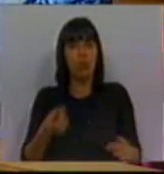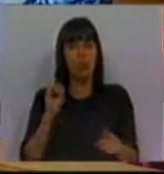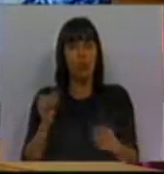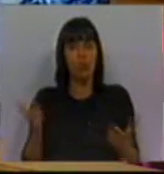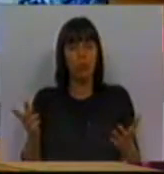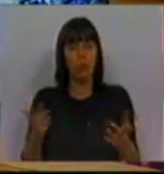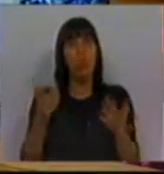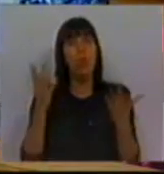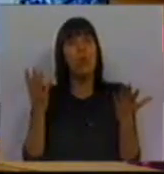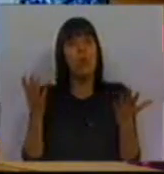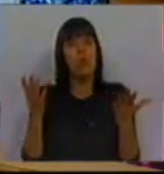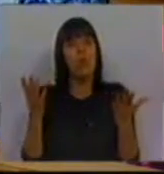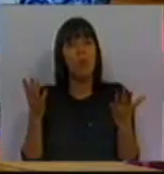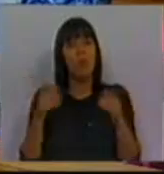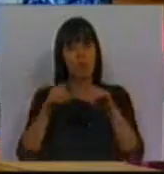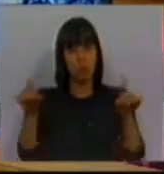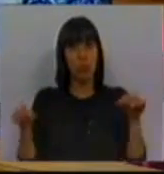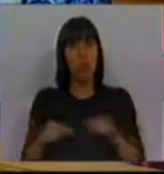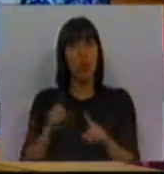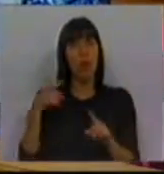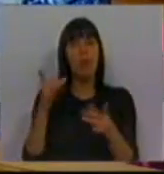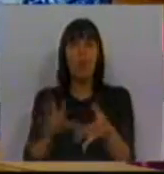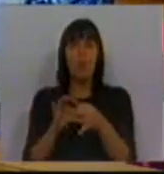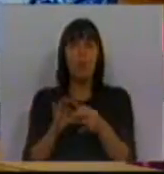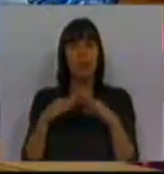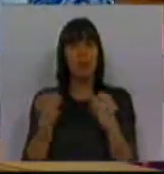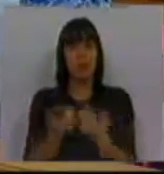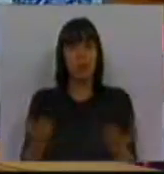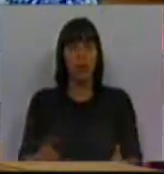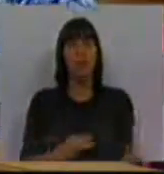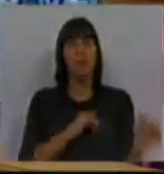Muito obrigado, senhora. Um espaço de coesão social. Muito obrigado.